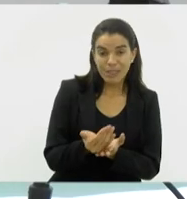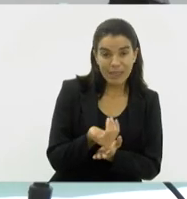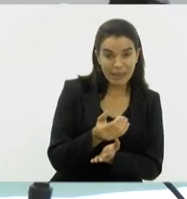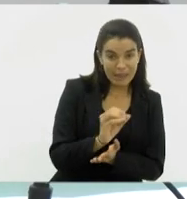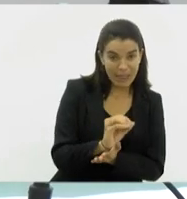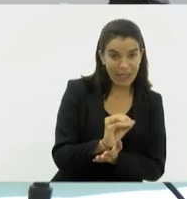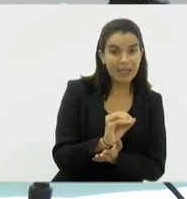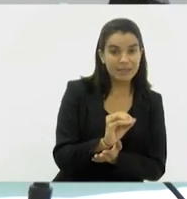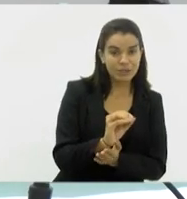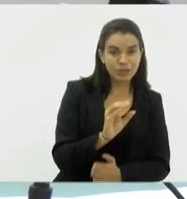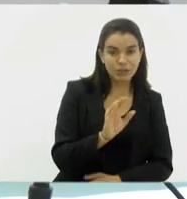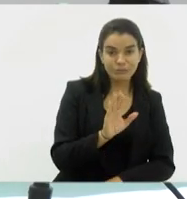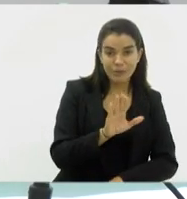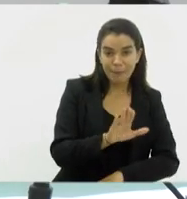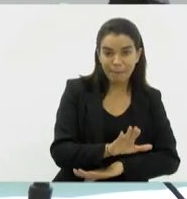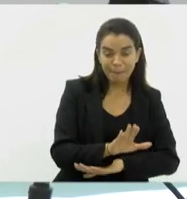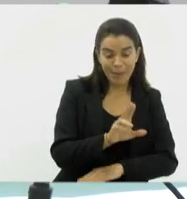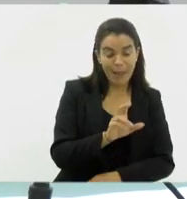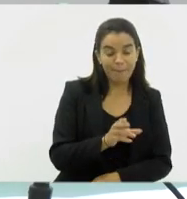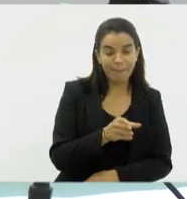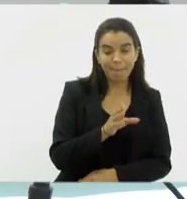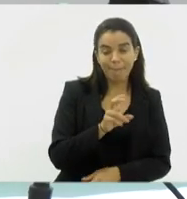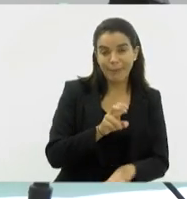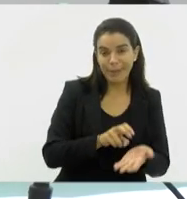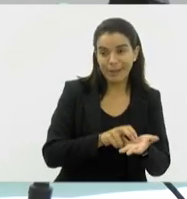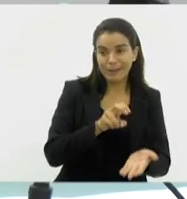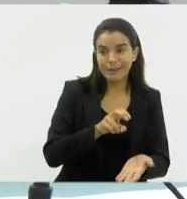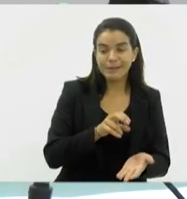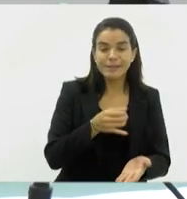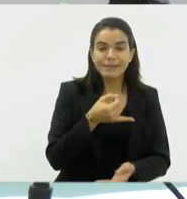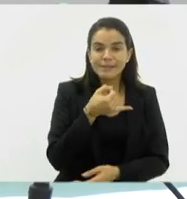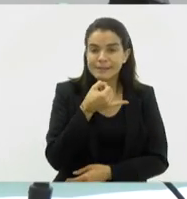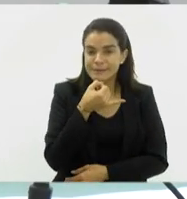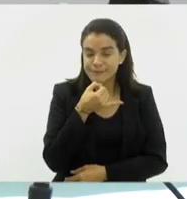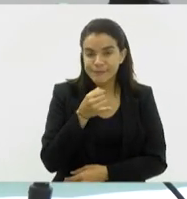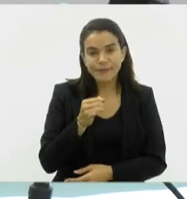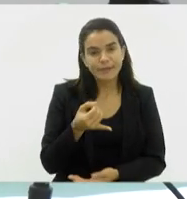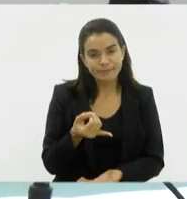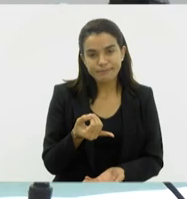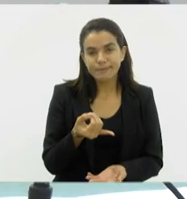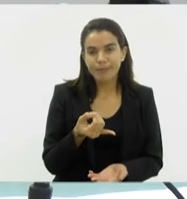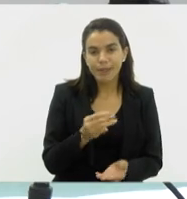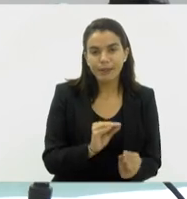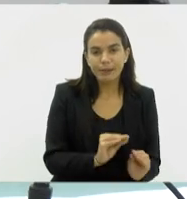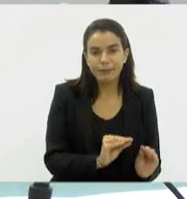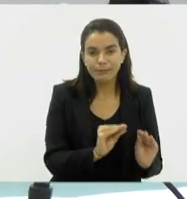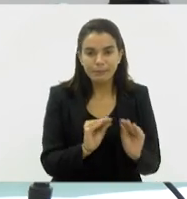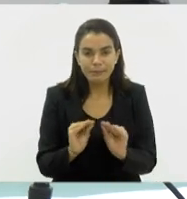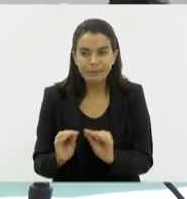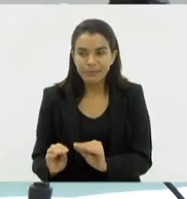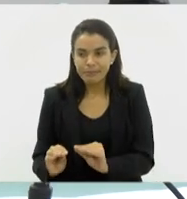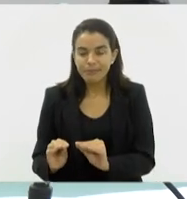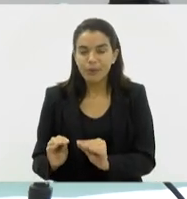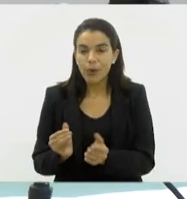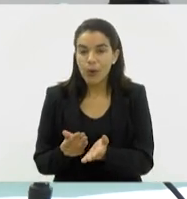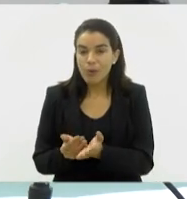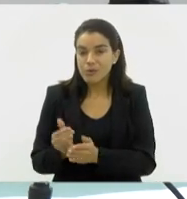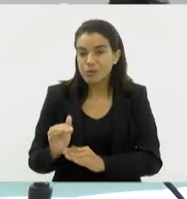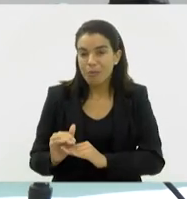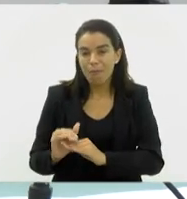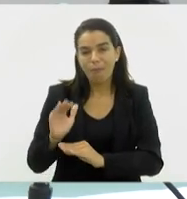manhã Eh infelizmente não aconteceu isso Começou praticamente mais de 11